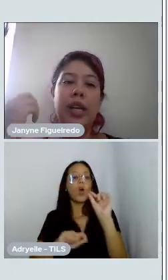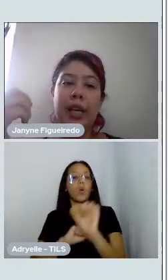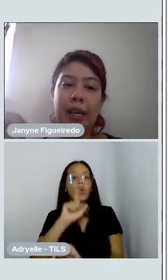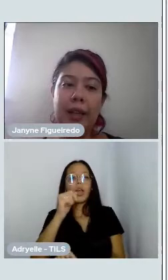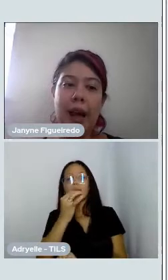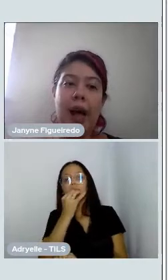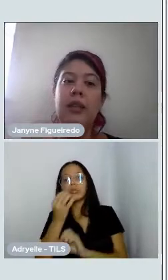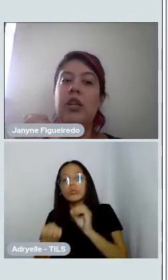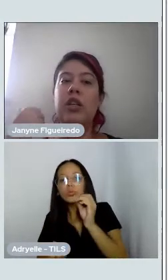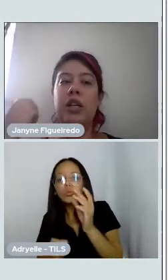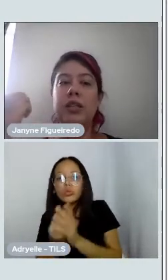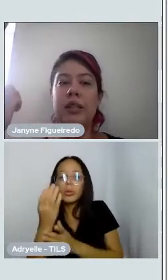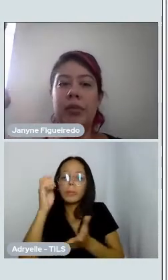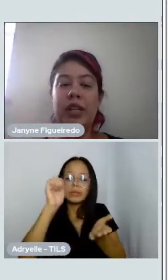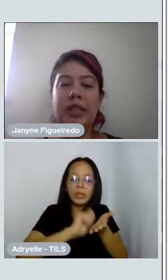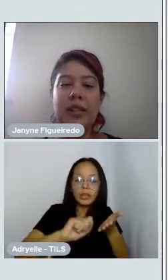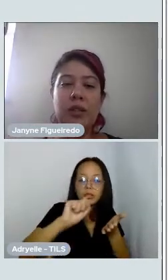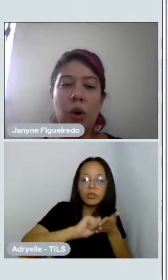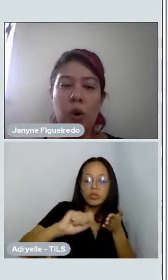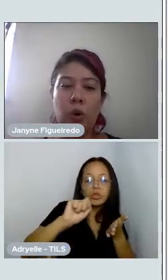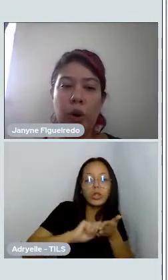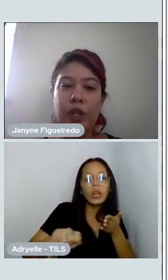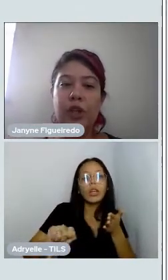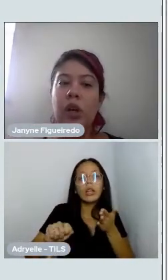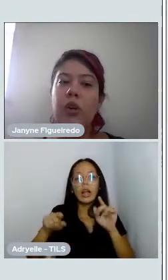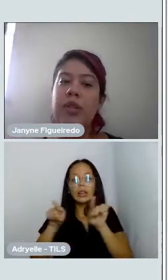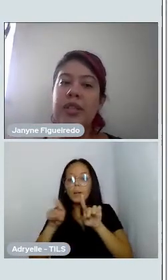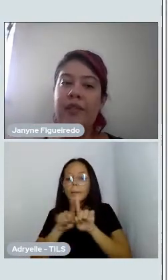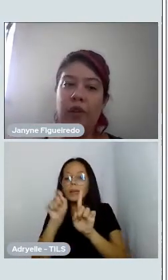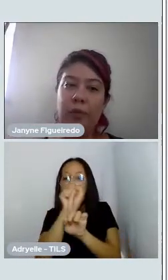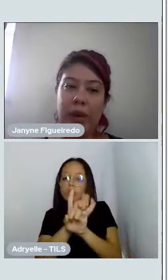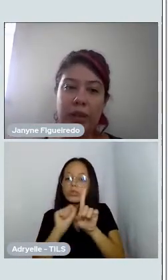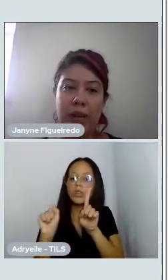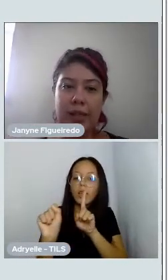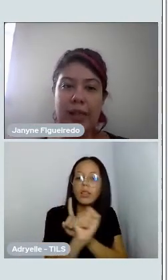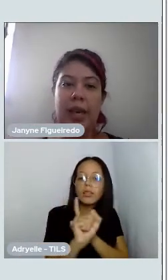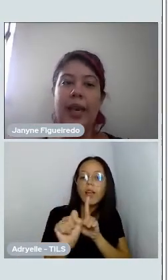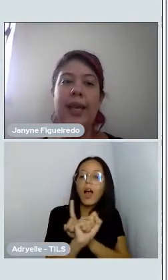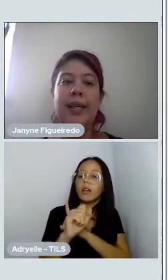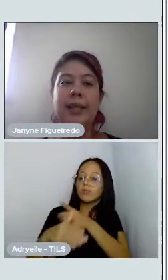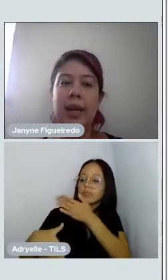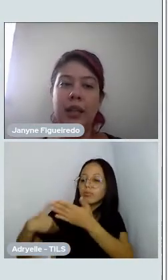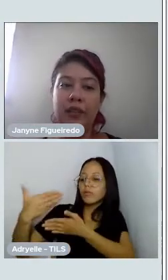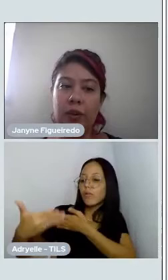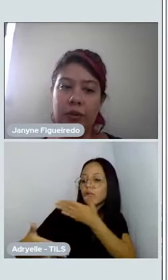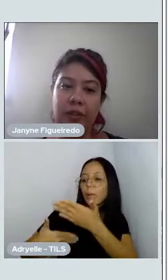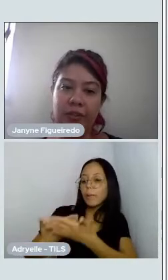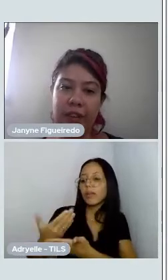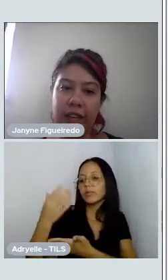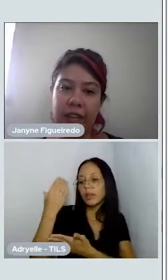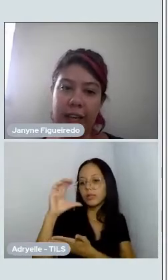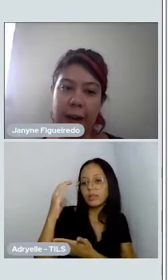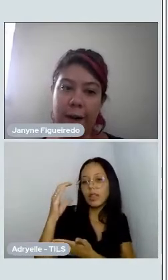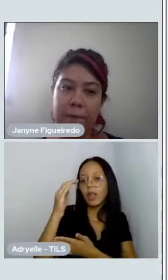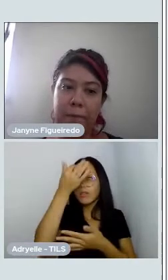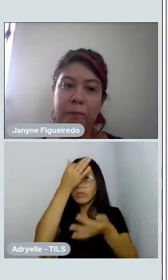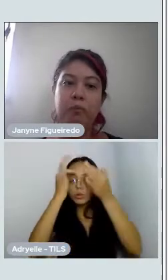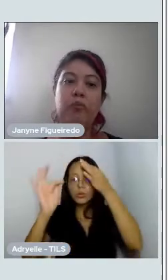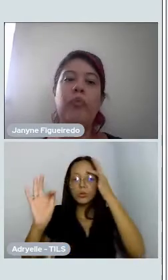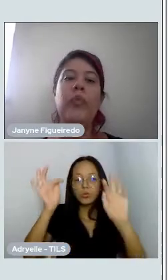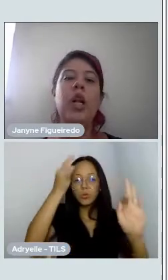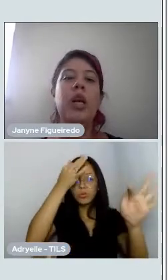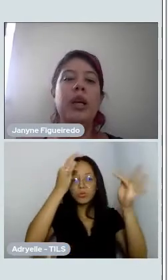da escrita, das grandes civilizações, desenvolvimento da ciência, da